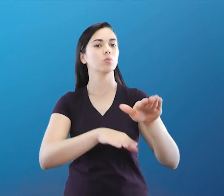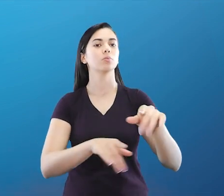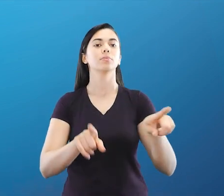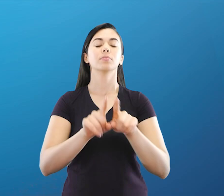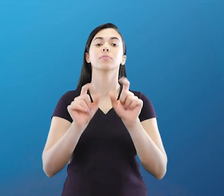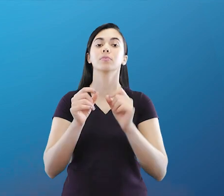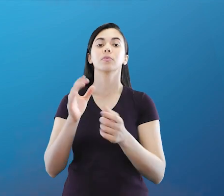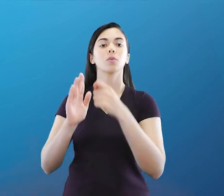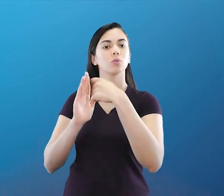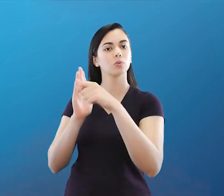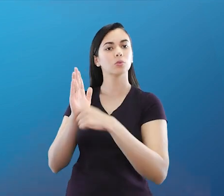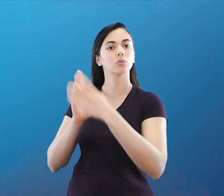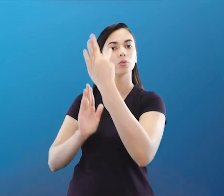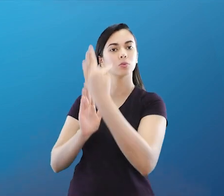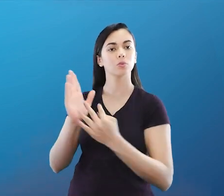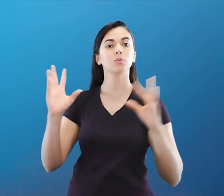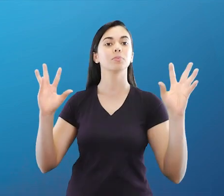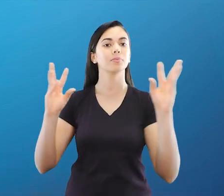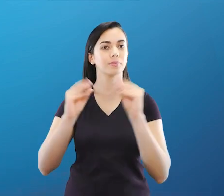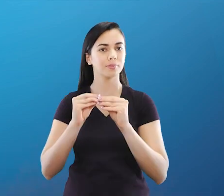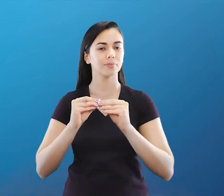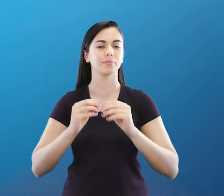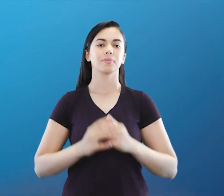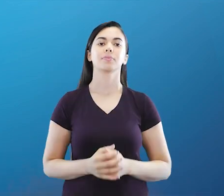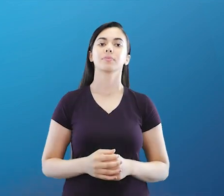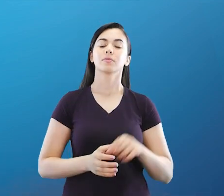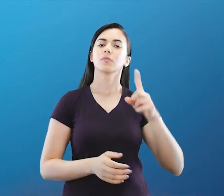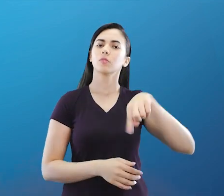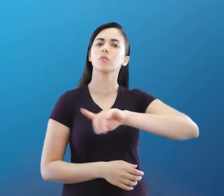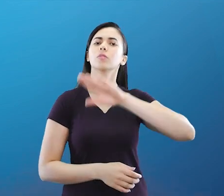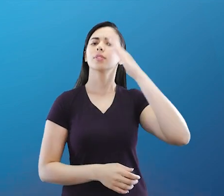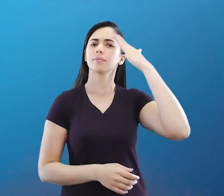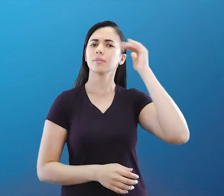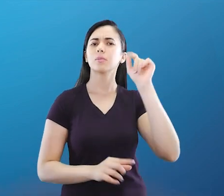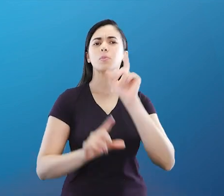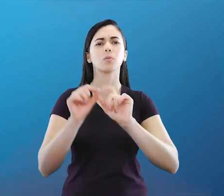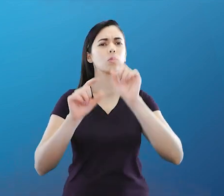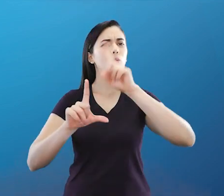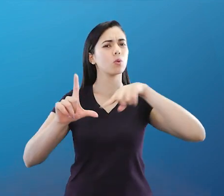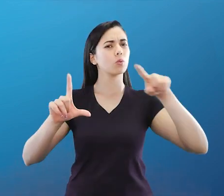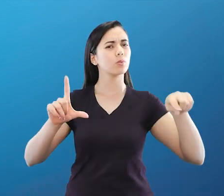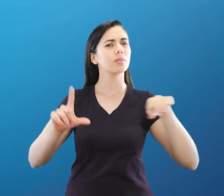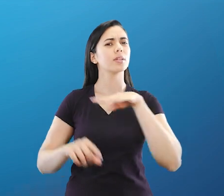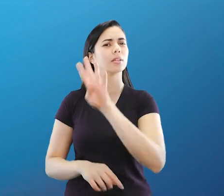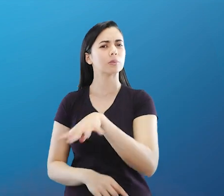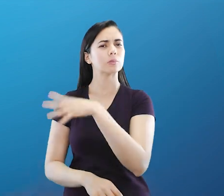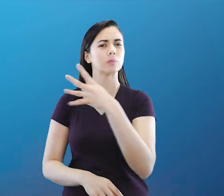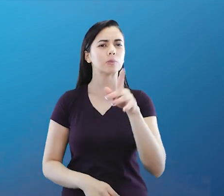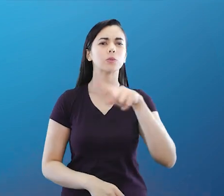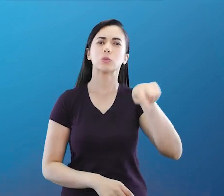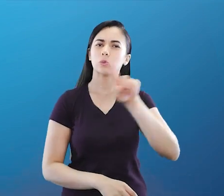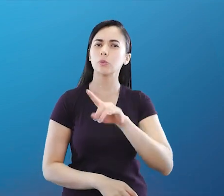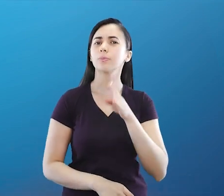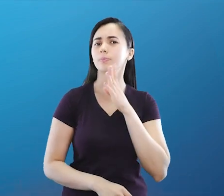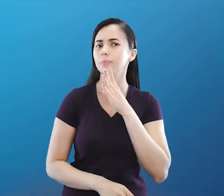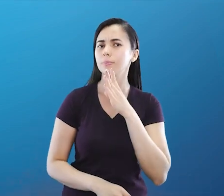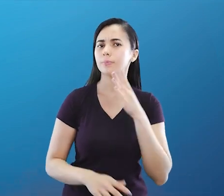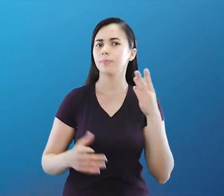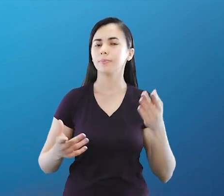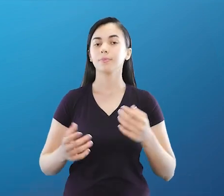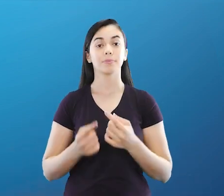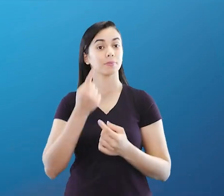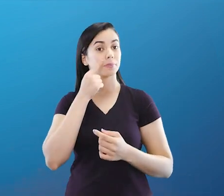de sintetizar conclusões. Você sabe o que é um gráfico, uma tabela, tá? Veja